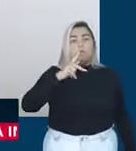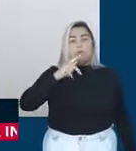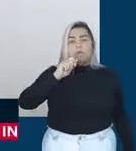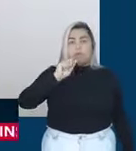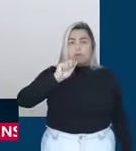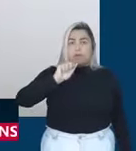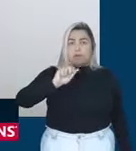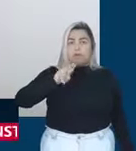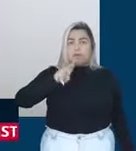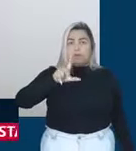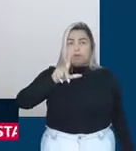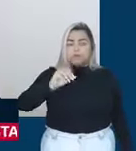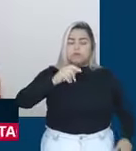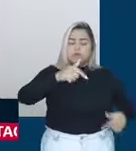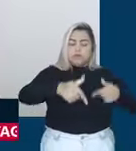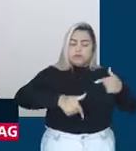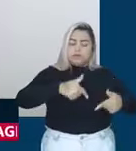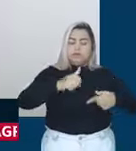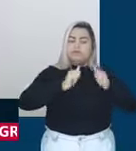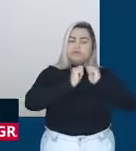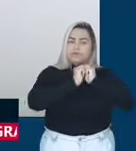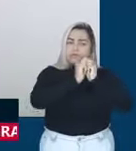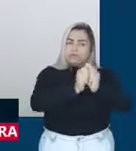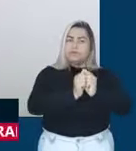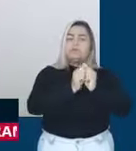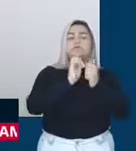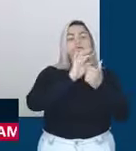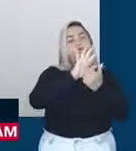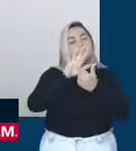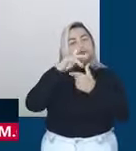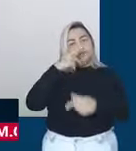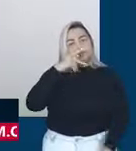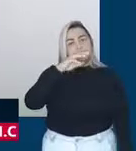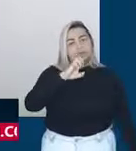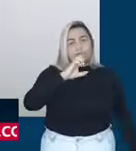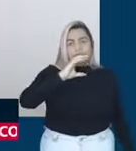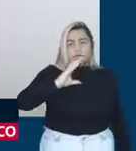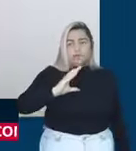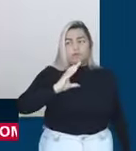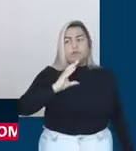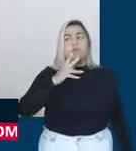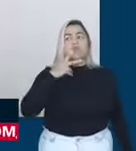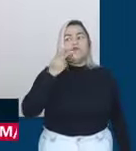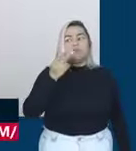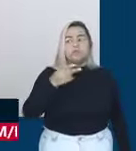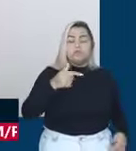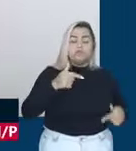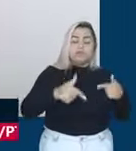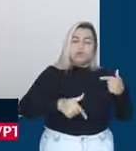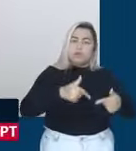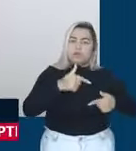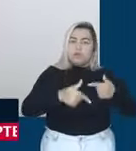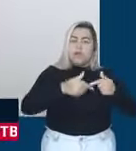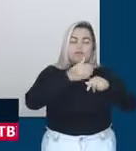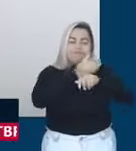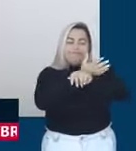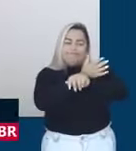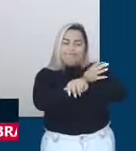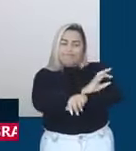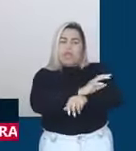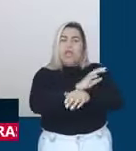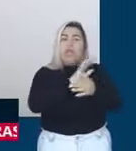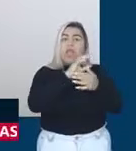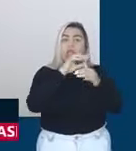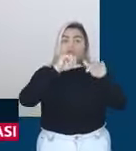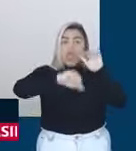ele foi, eu trabalhei junto com ele, que apresentou a PEC que diz que trabalho escravo é crime. Em